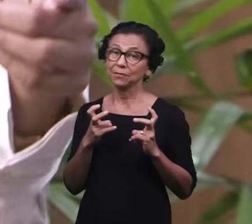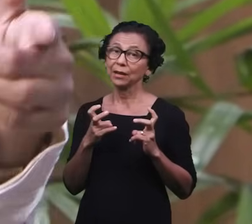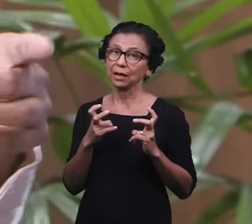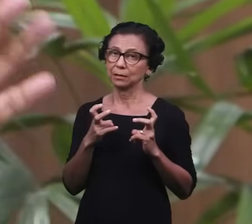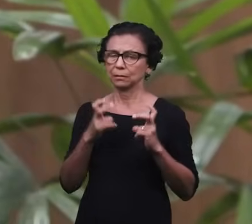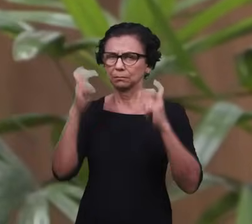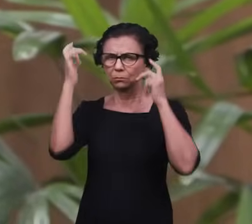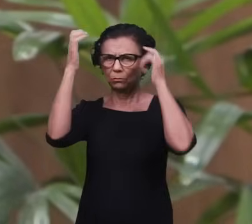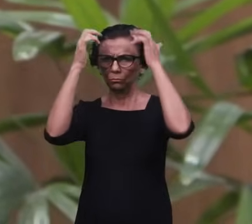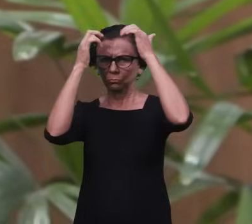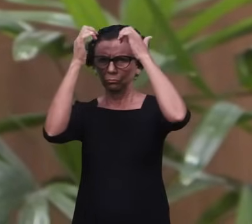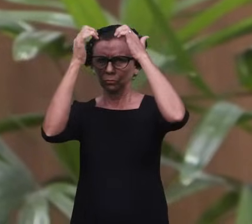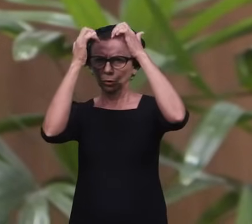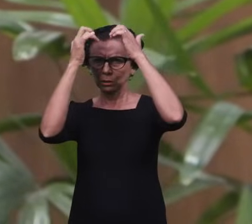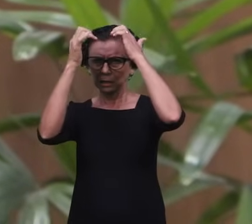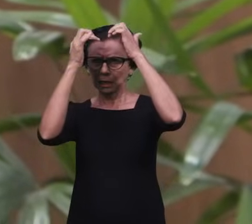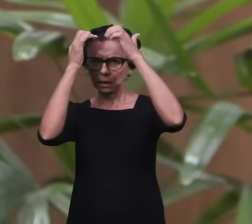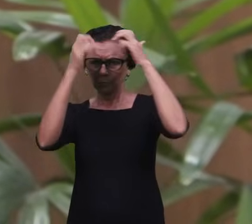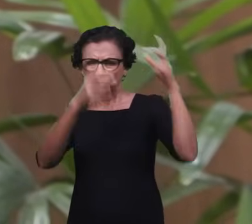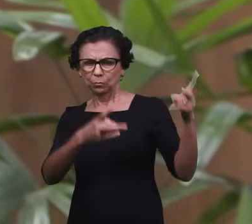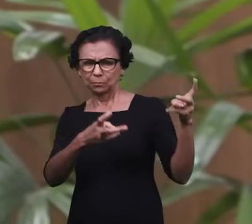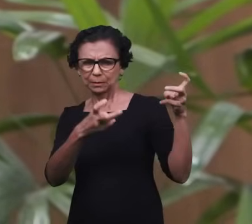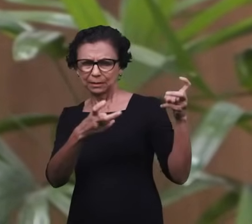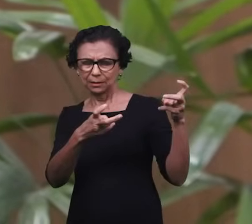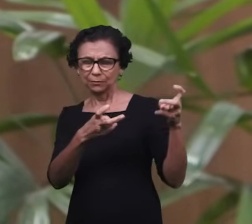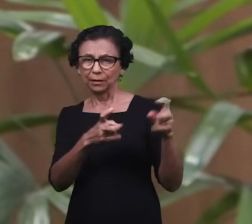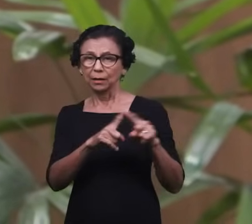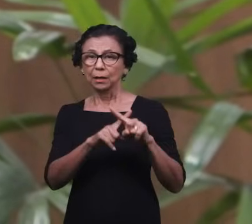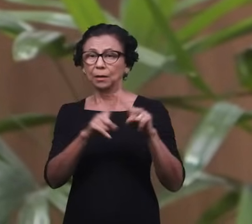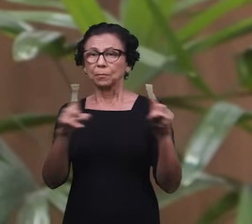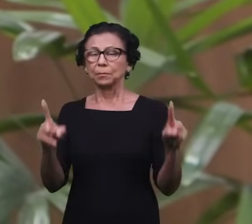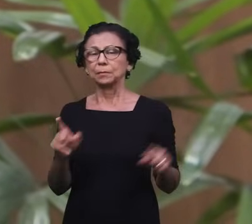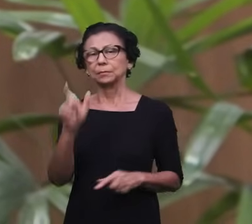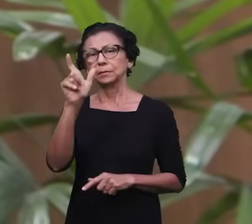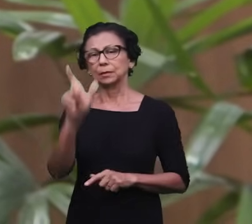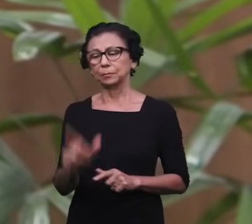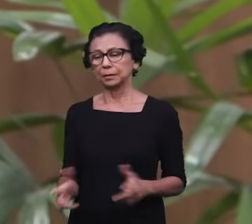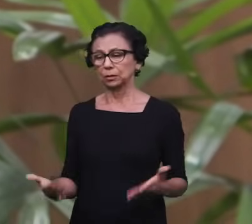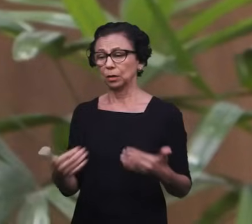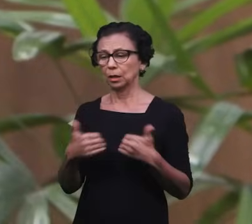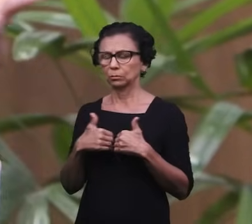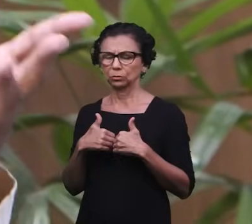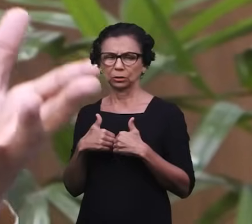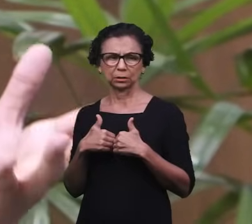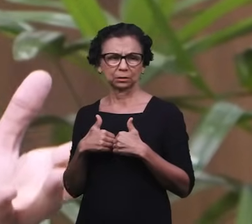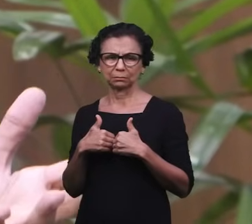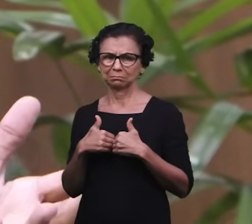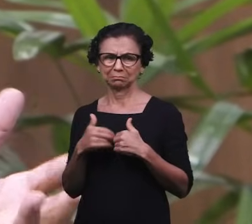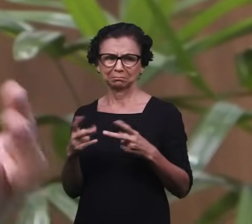o que eu estou pensando já traz uma dificuldade, o que dificulta a interação social, porque ele não